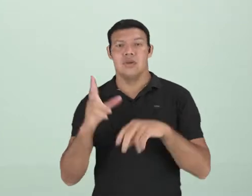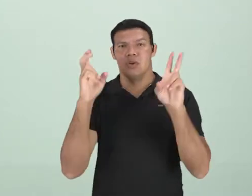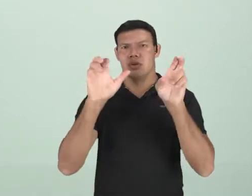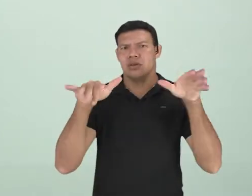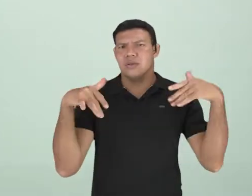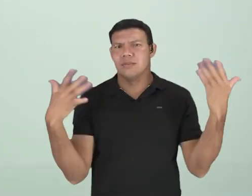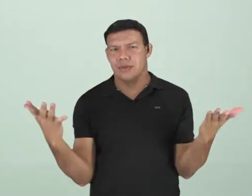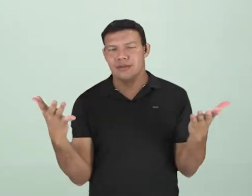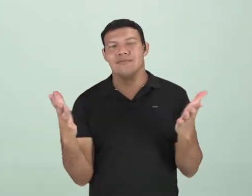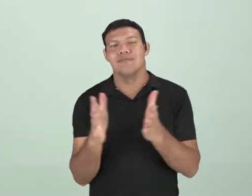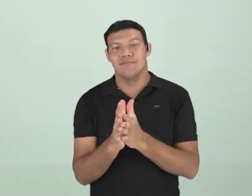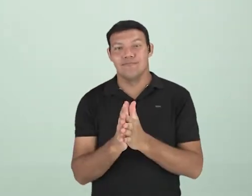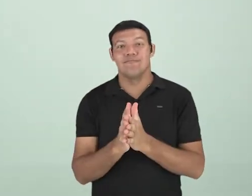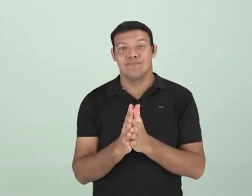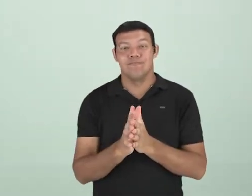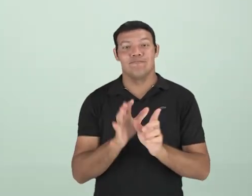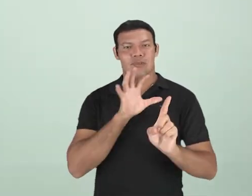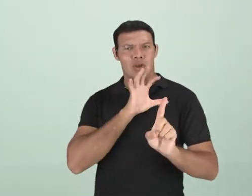hoje é situação